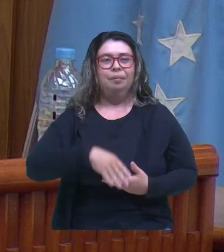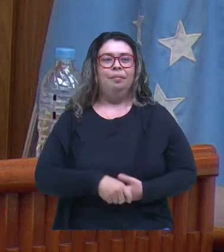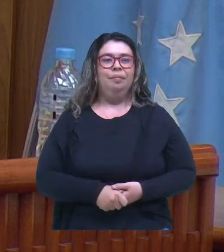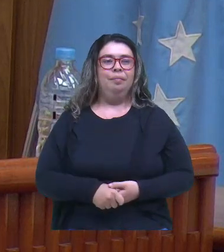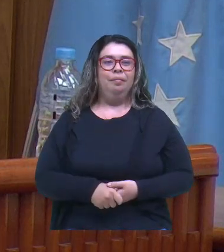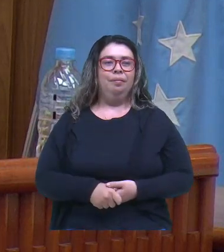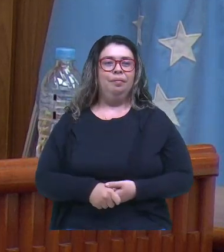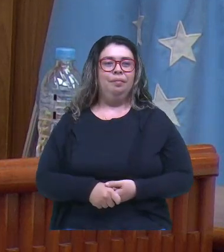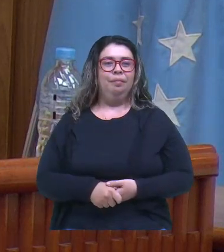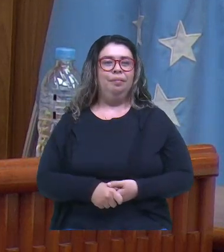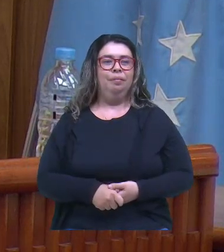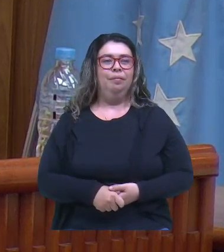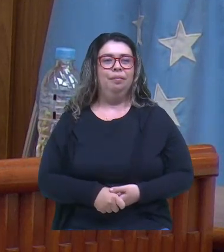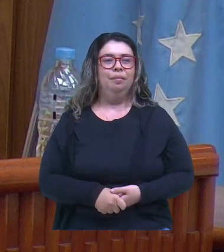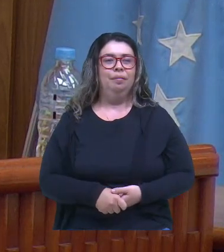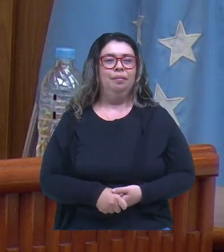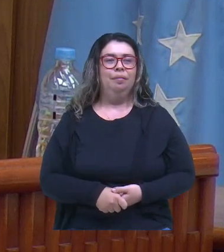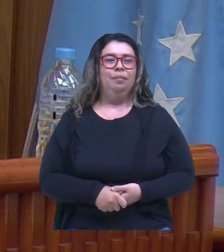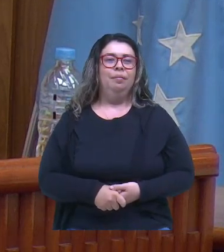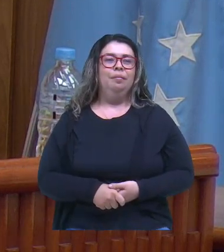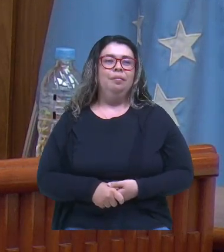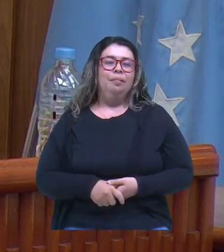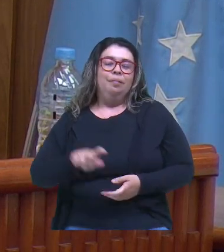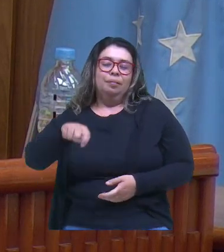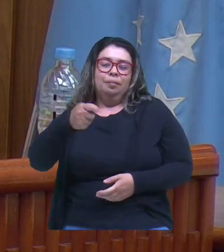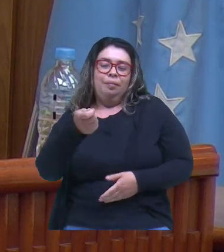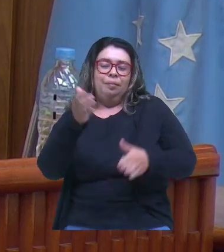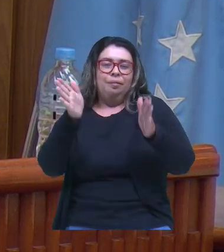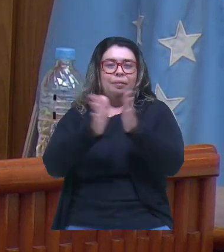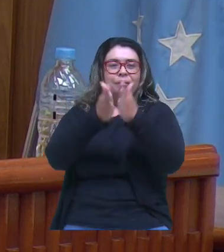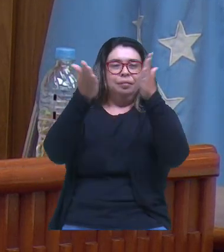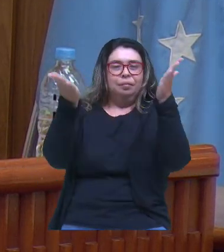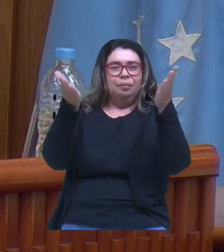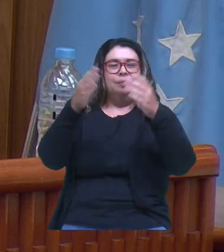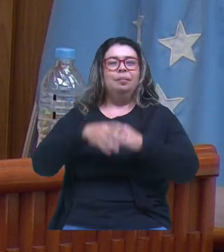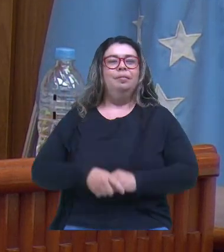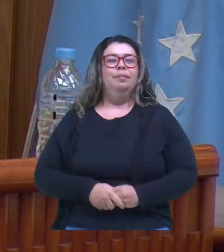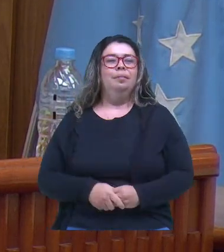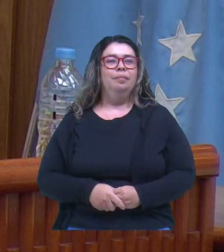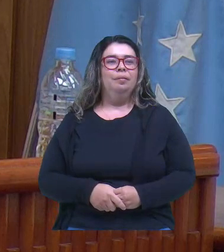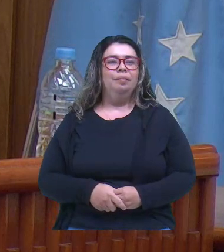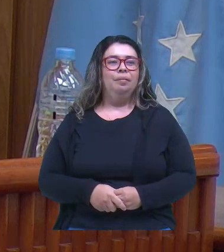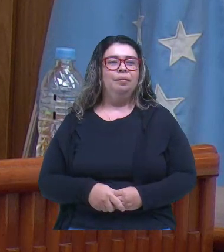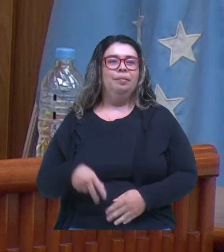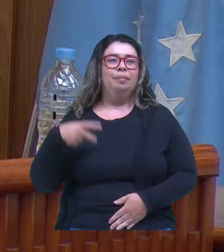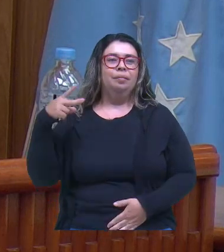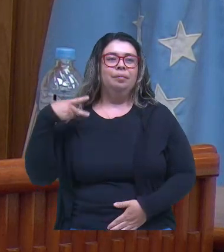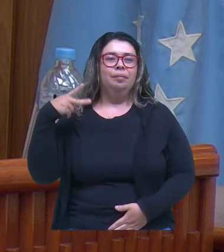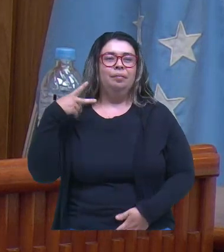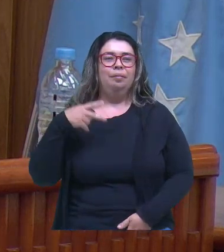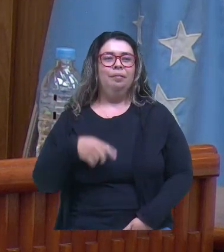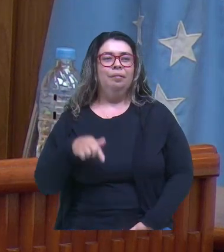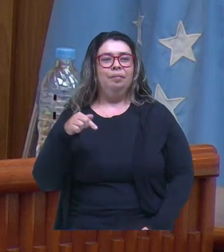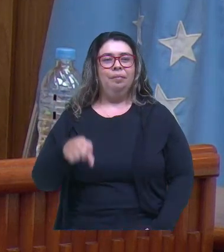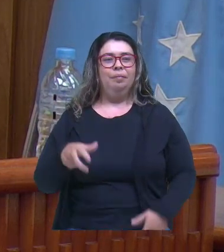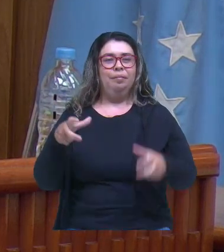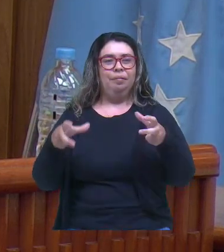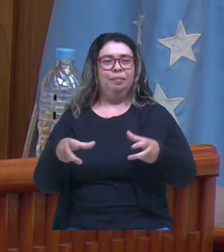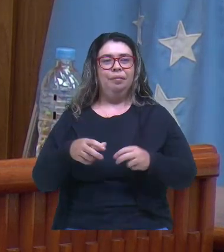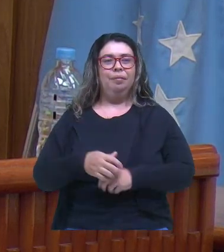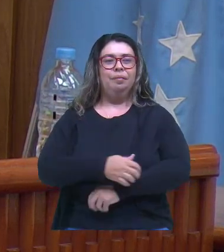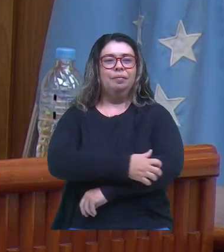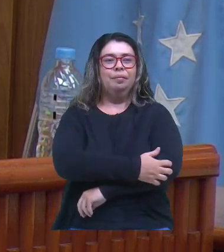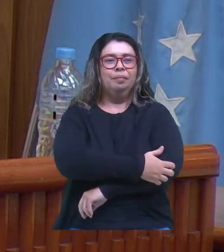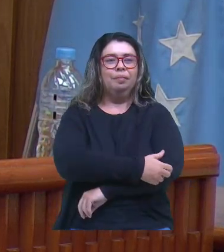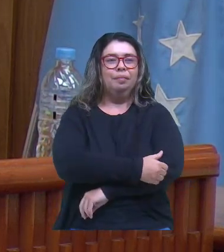Olha só que gesto lindo, maravilhoso. Os nobres vereadores dessa casa, né,